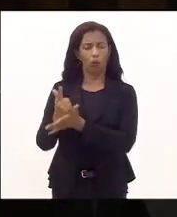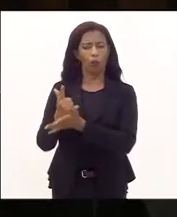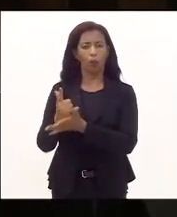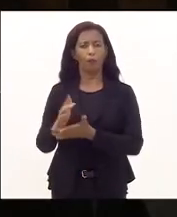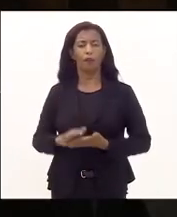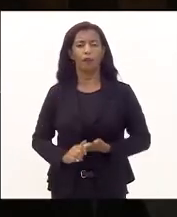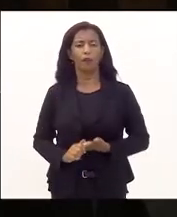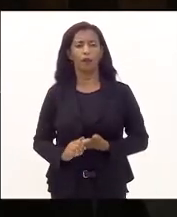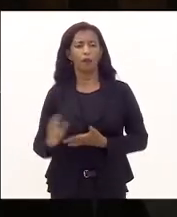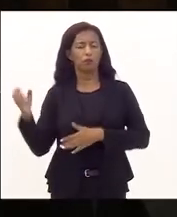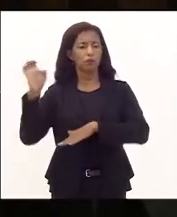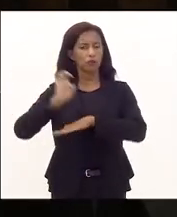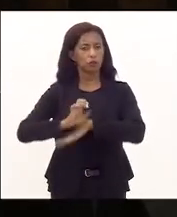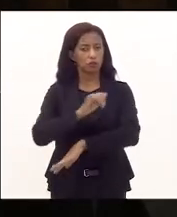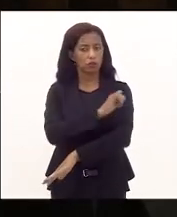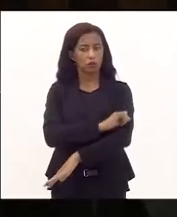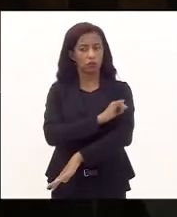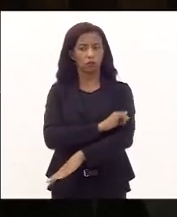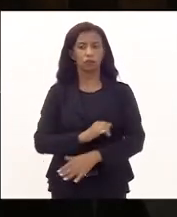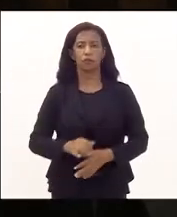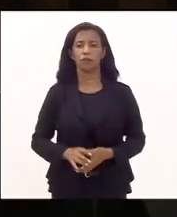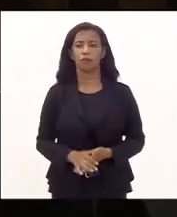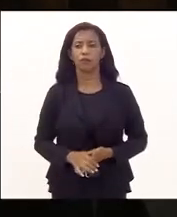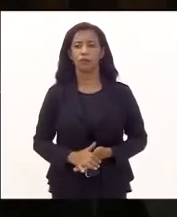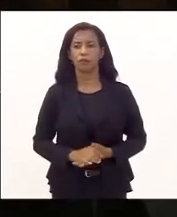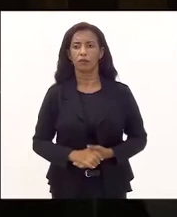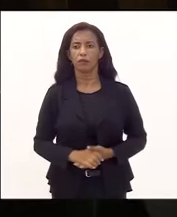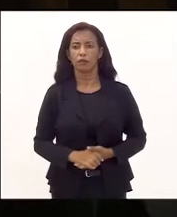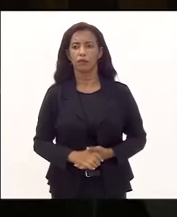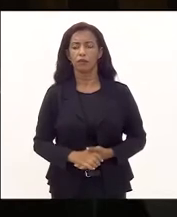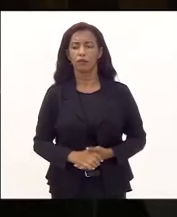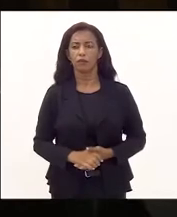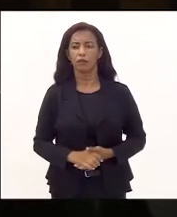Carga no âmbito do Estado do Rio de Janeiro.